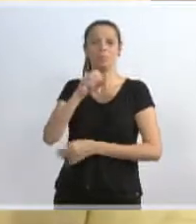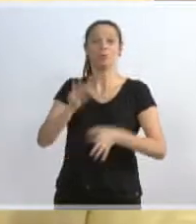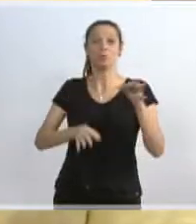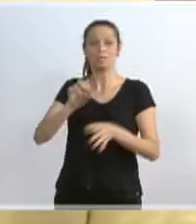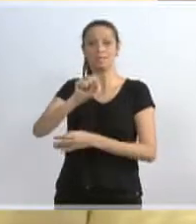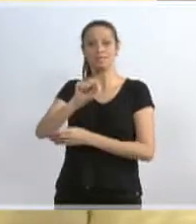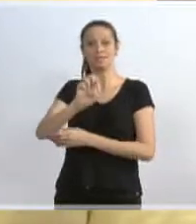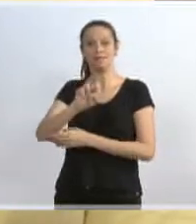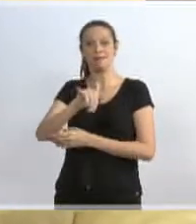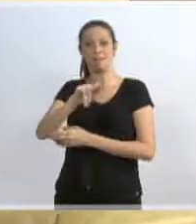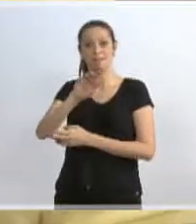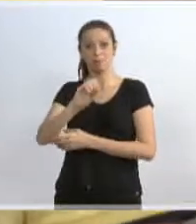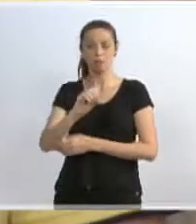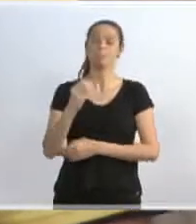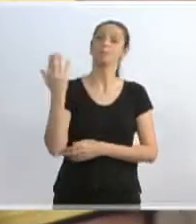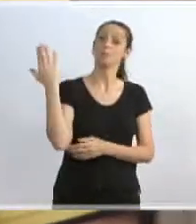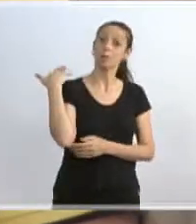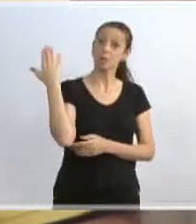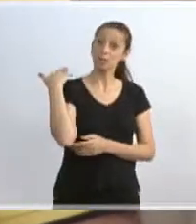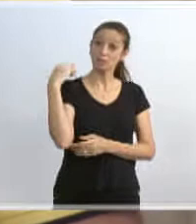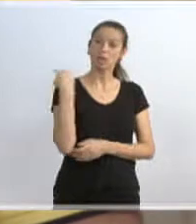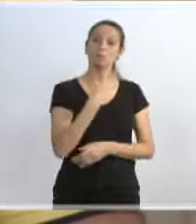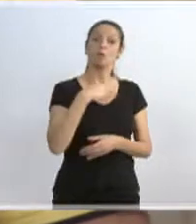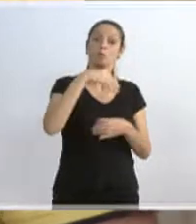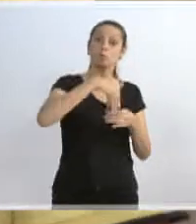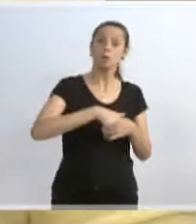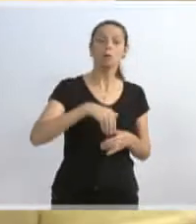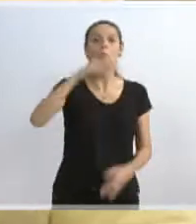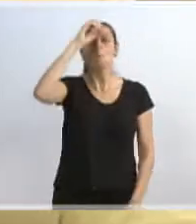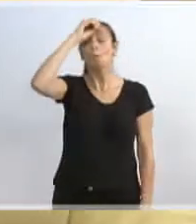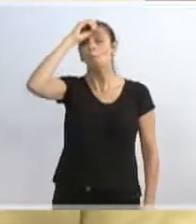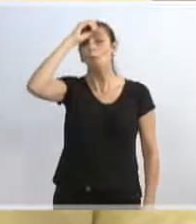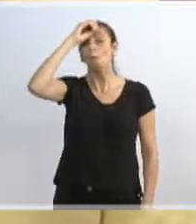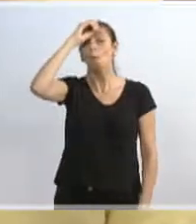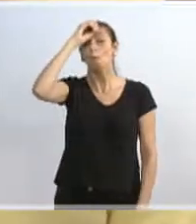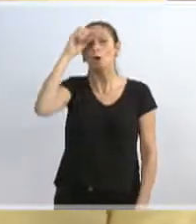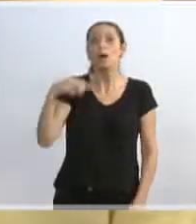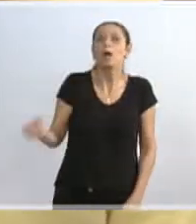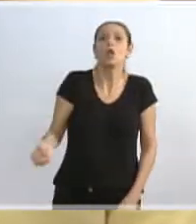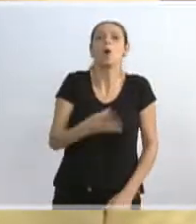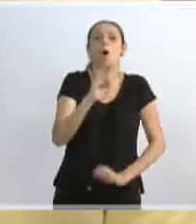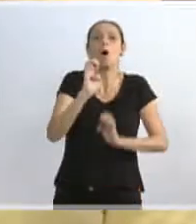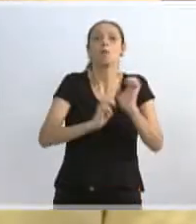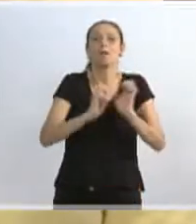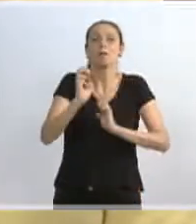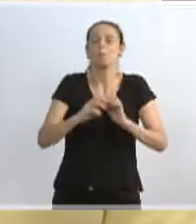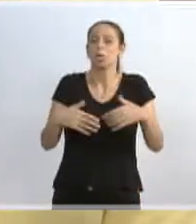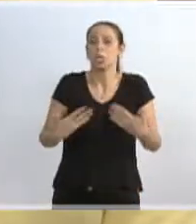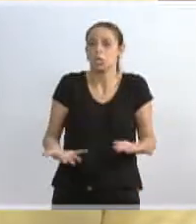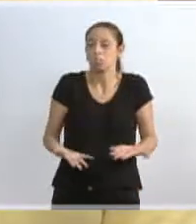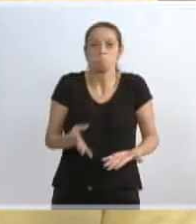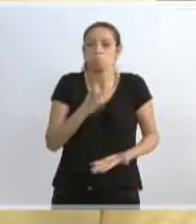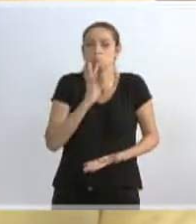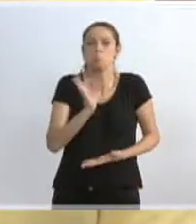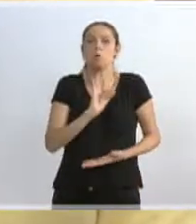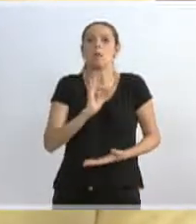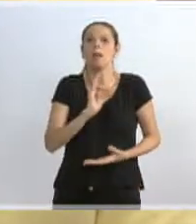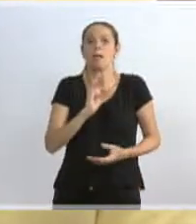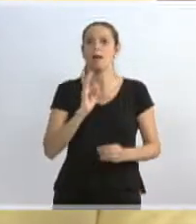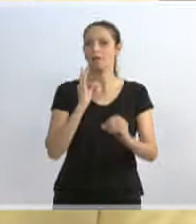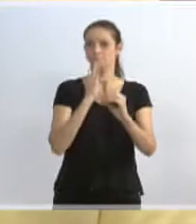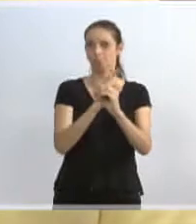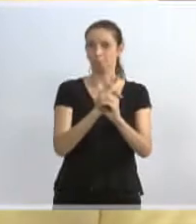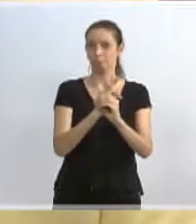Quando nós votamos, não tínhamos conhecimento e não tínhamos esse serviço prestado na cidade. Após haver a manifestação